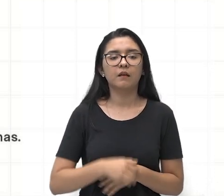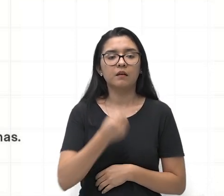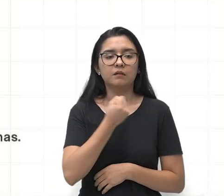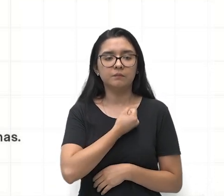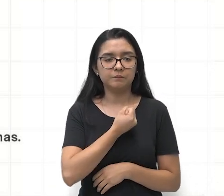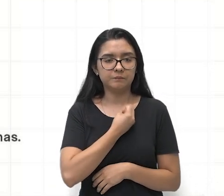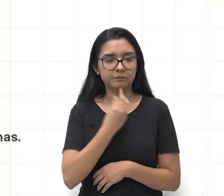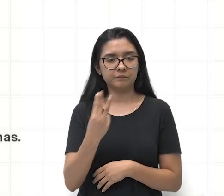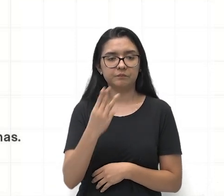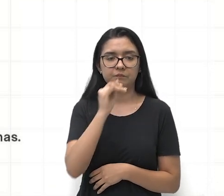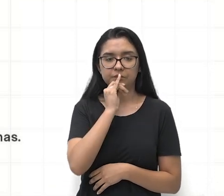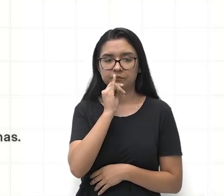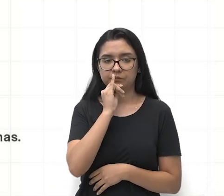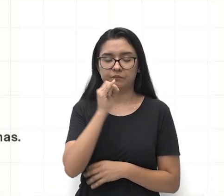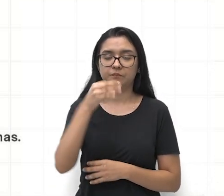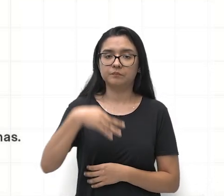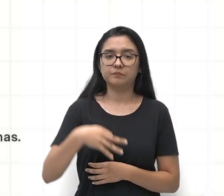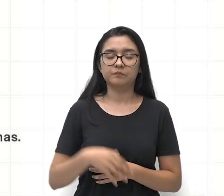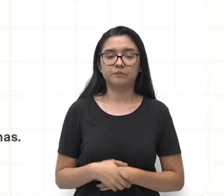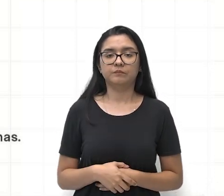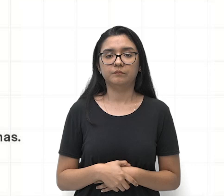3. Certo?